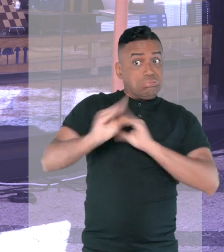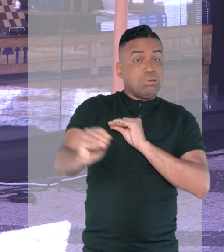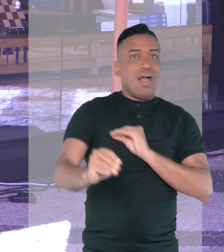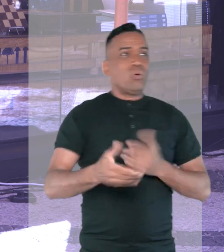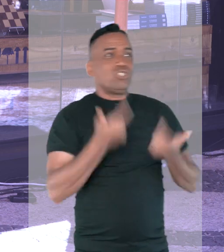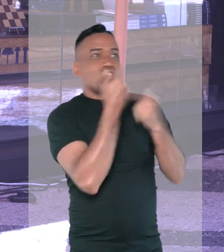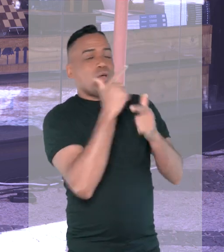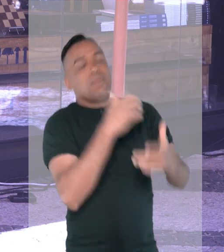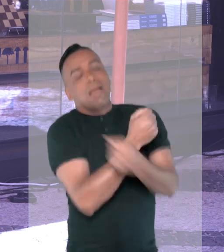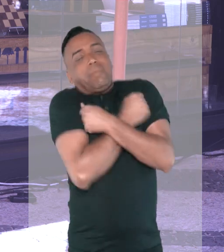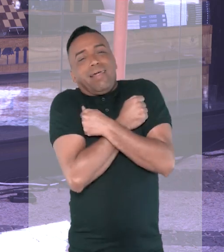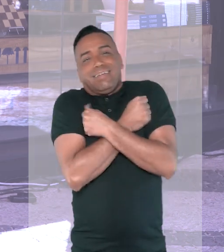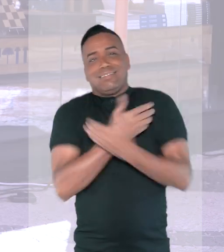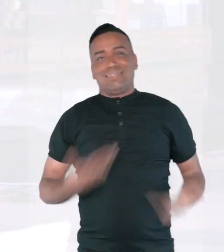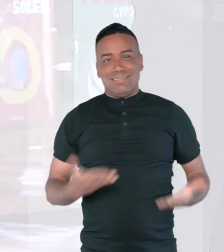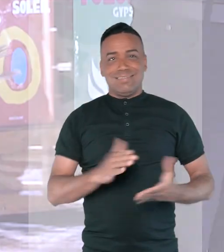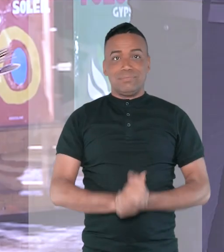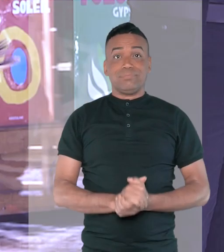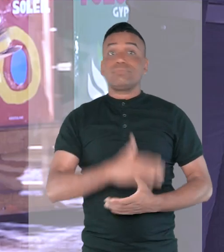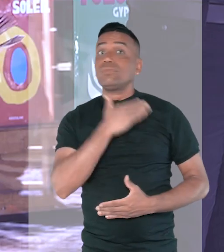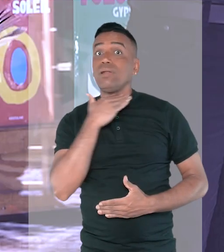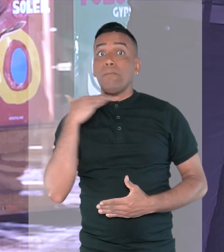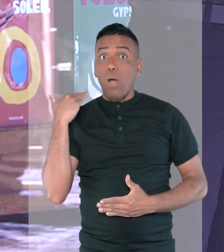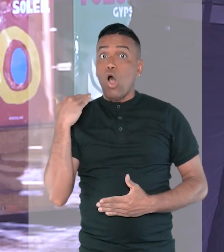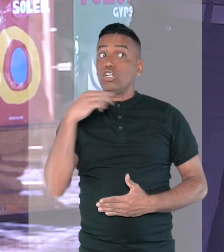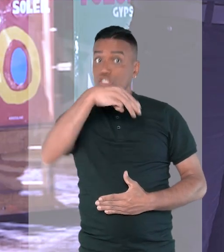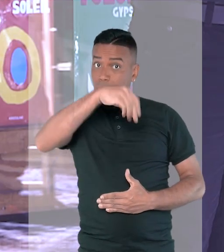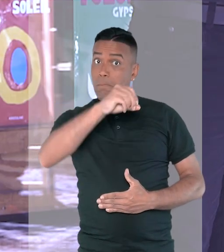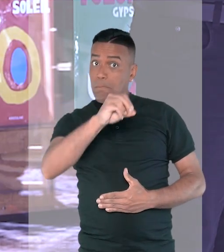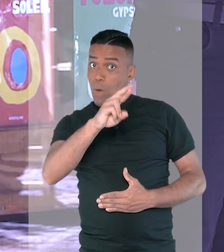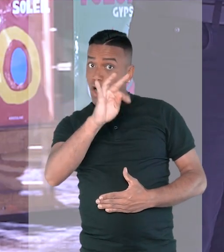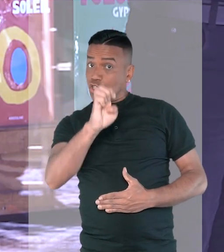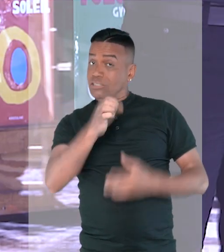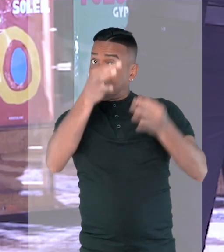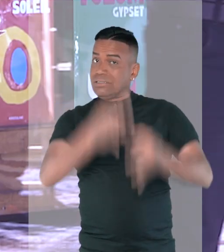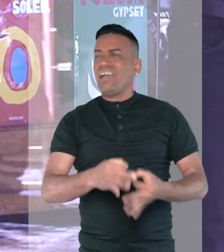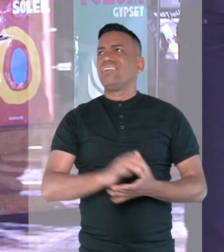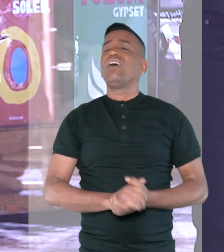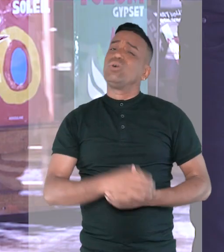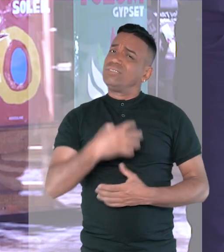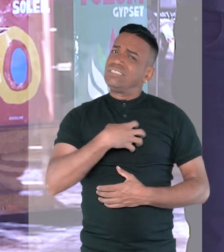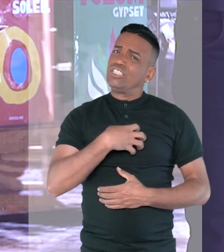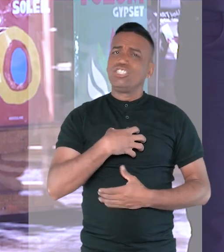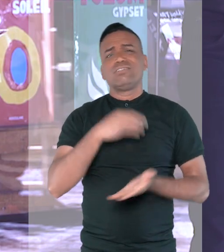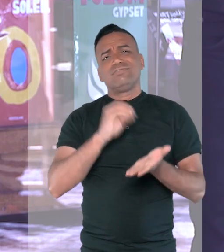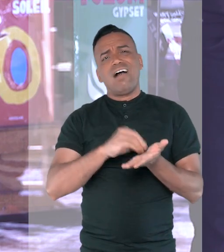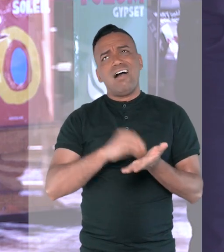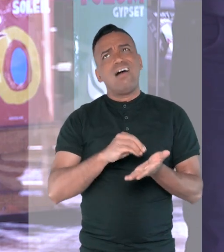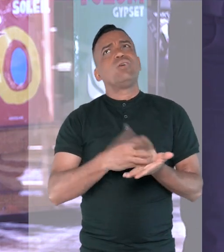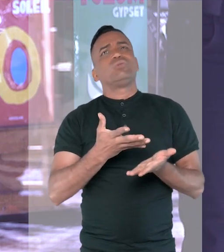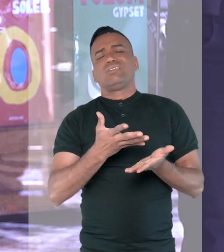evitam, alguns sorriem e me abraçam. A morte estava certa. Eu ainda sentia falta do meu